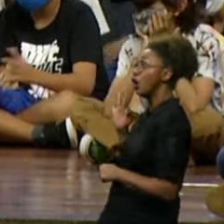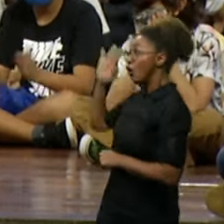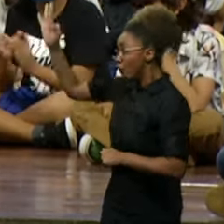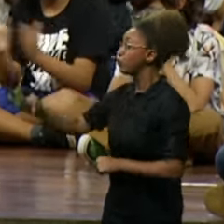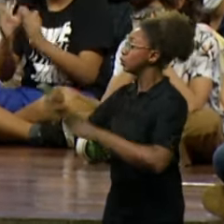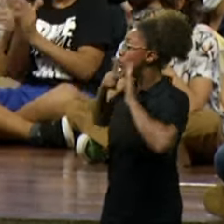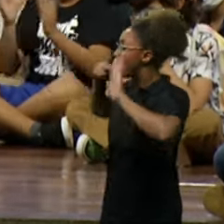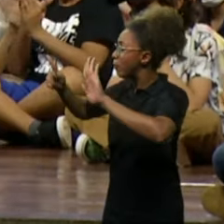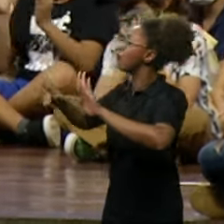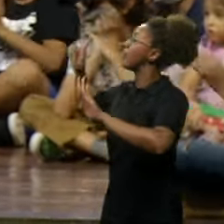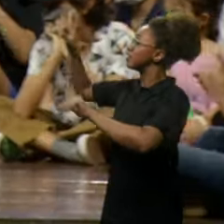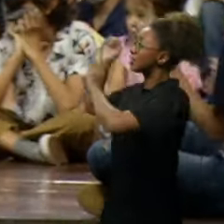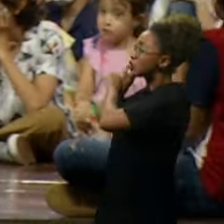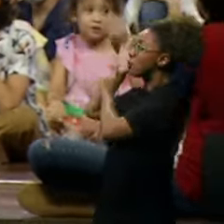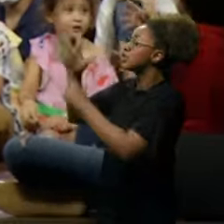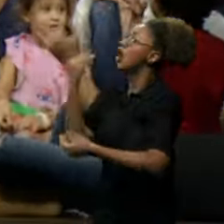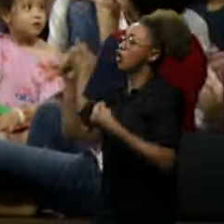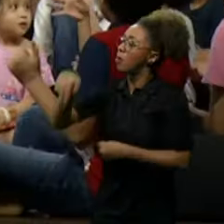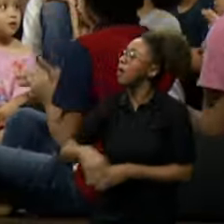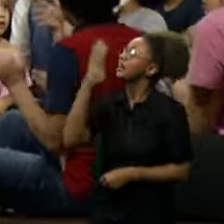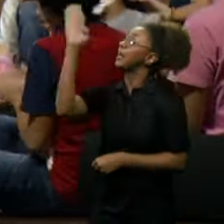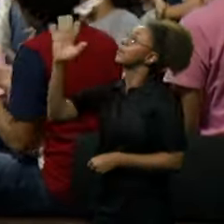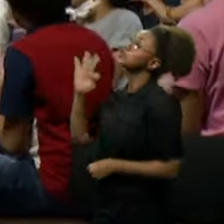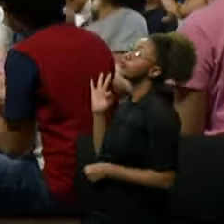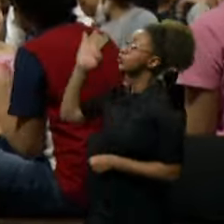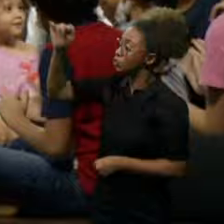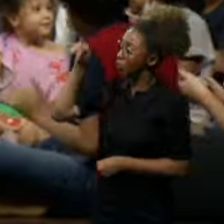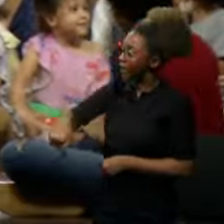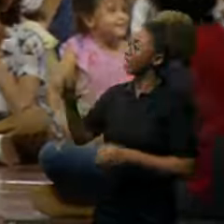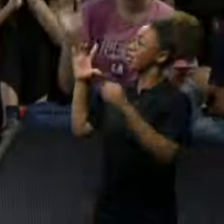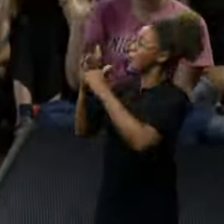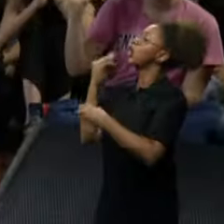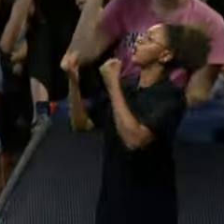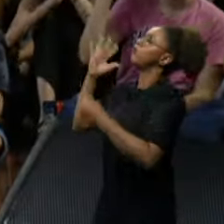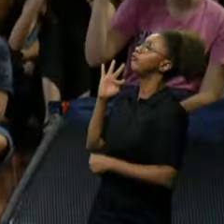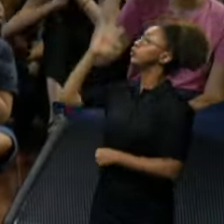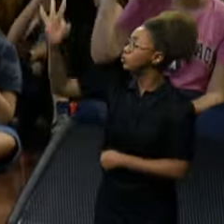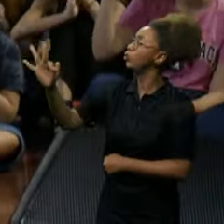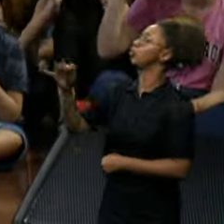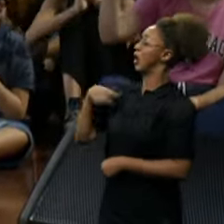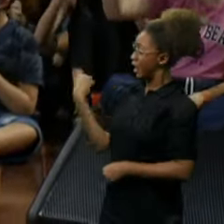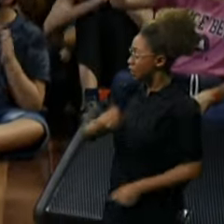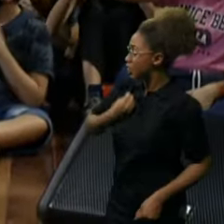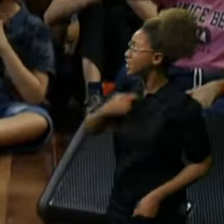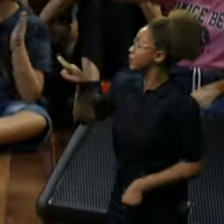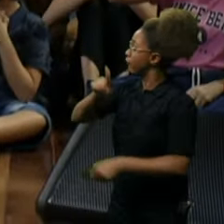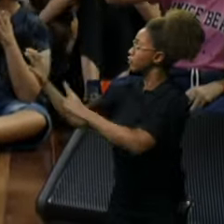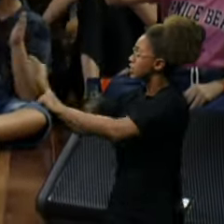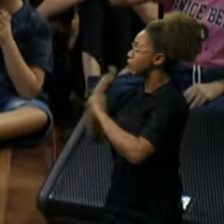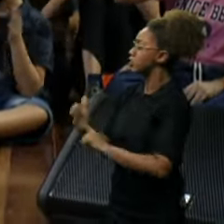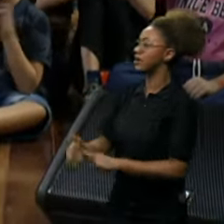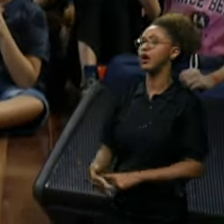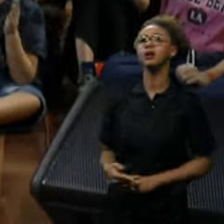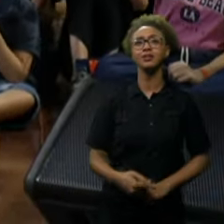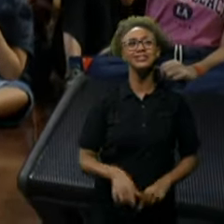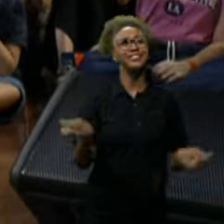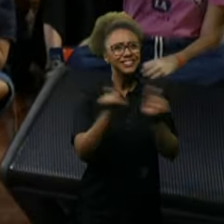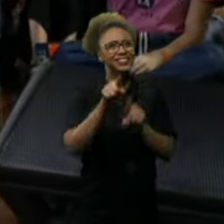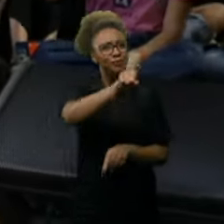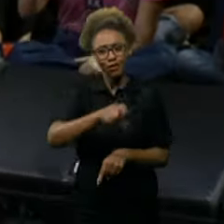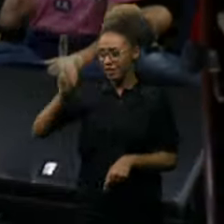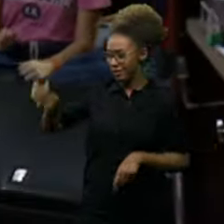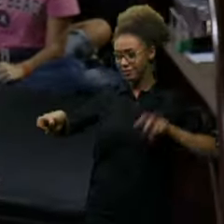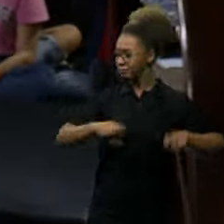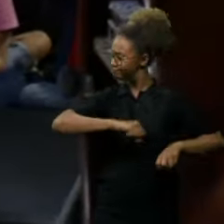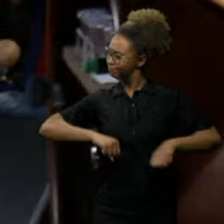as costas vaca lá o futuro da nação do futuro do ministério o futuro da nossa vida Sacode alguém aí de novo